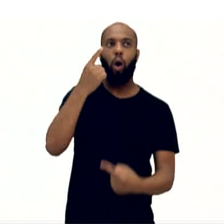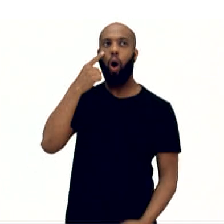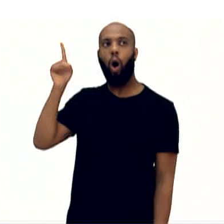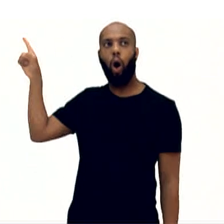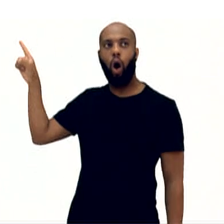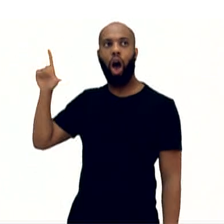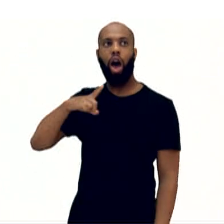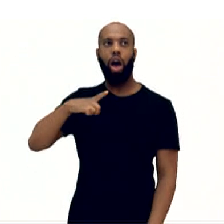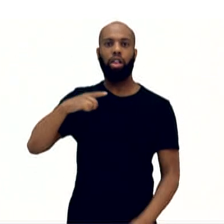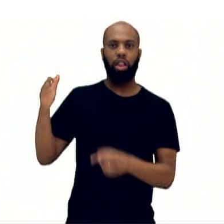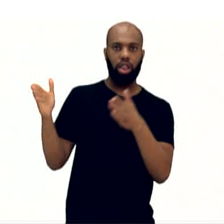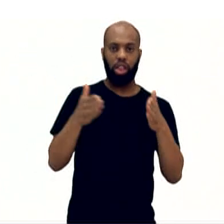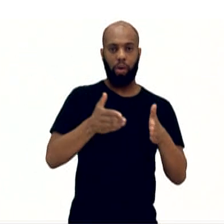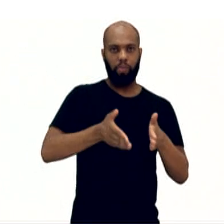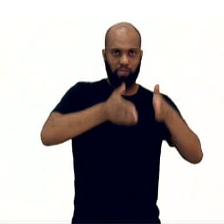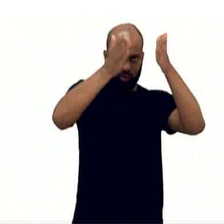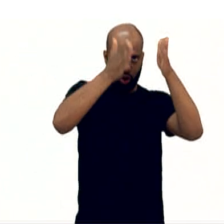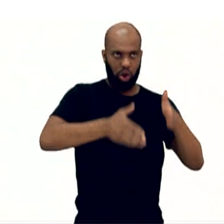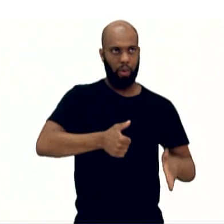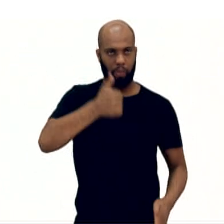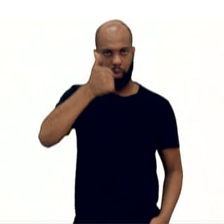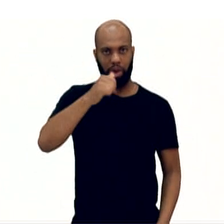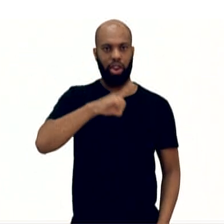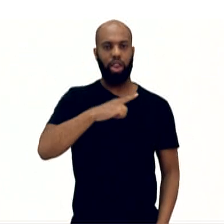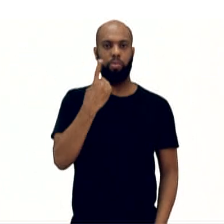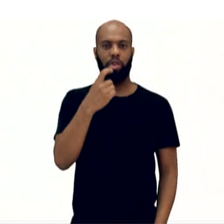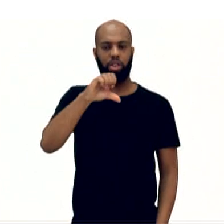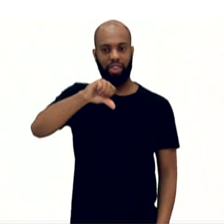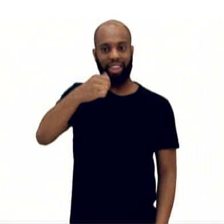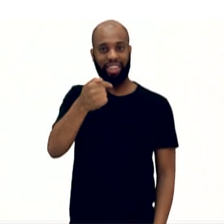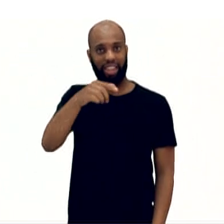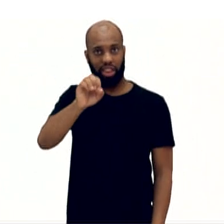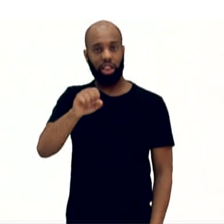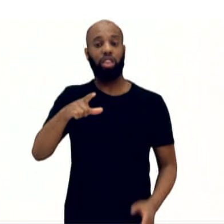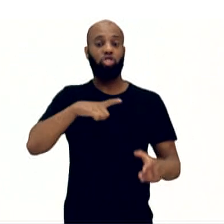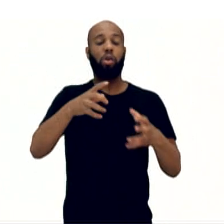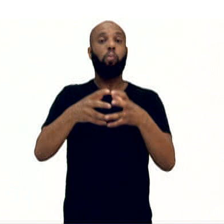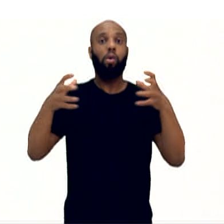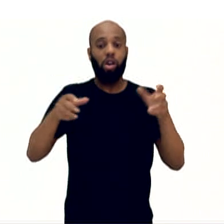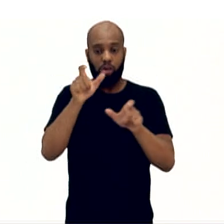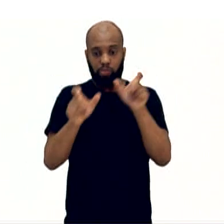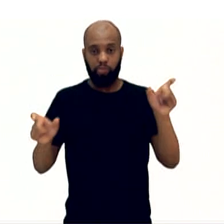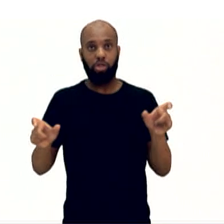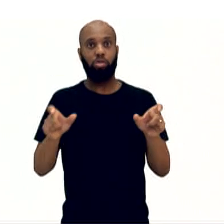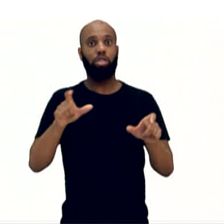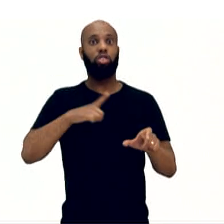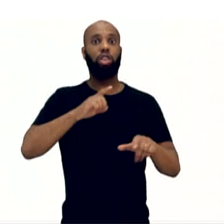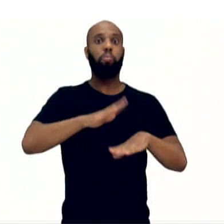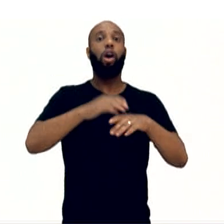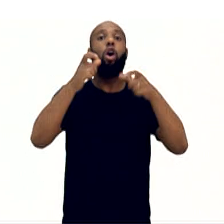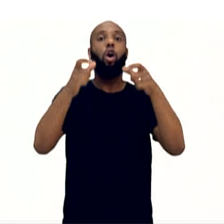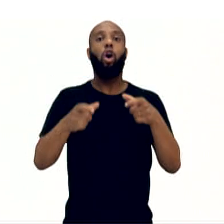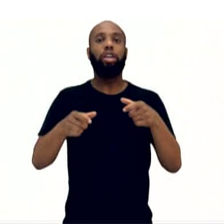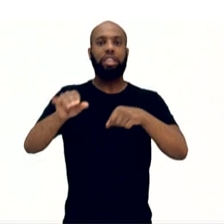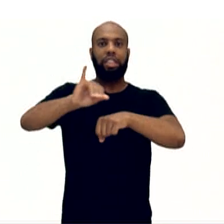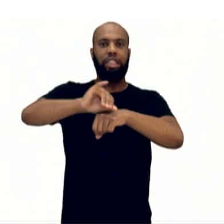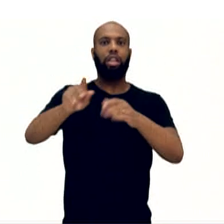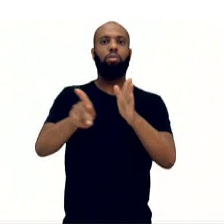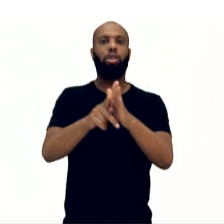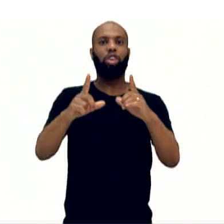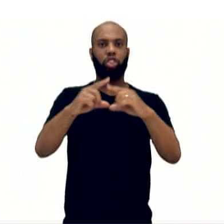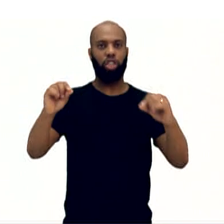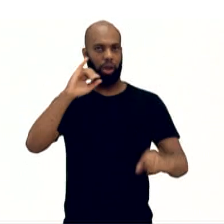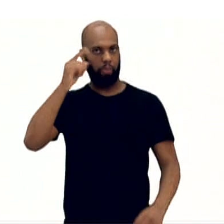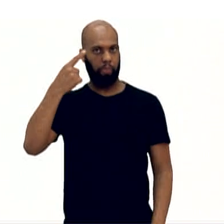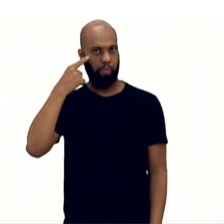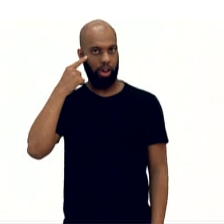em 1970, quem apresentava maior concentração urbana aqui era a cidade de Tóquio, no Japão, certo?